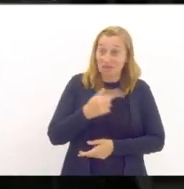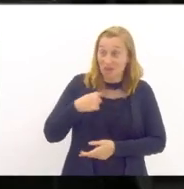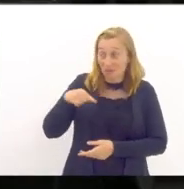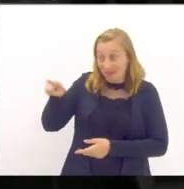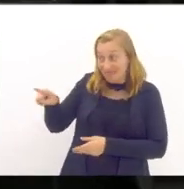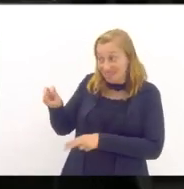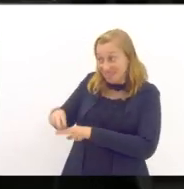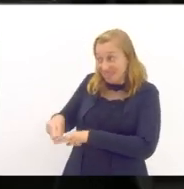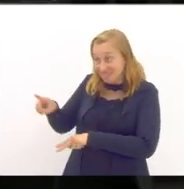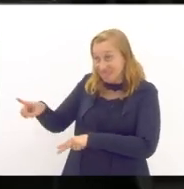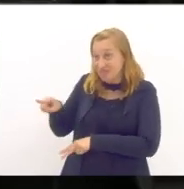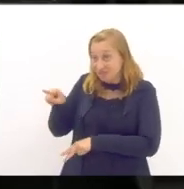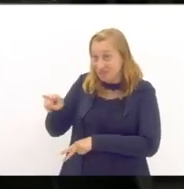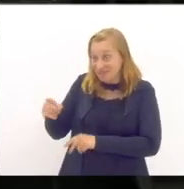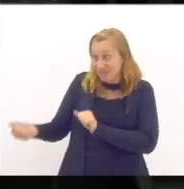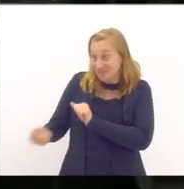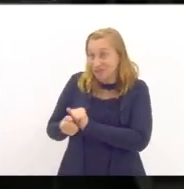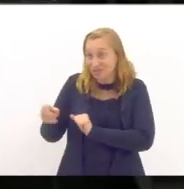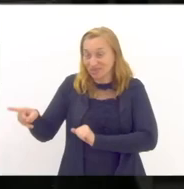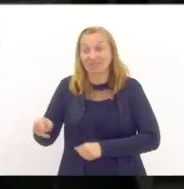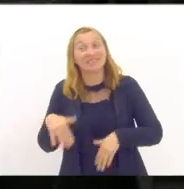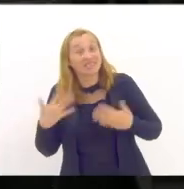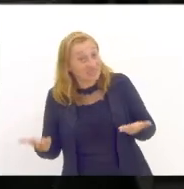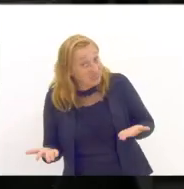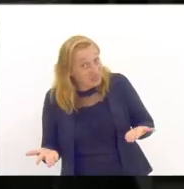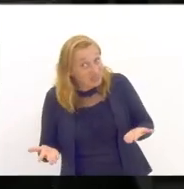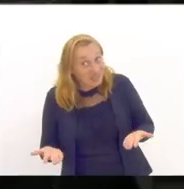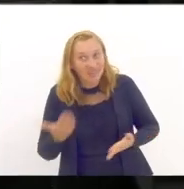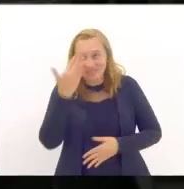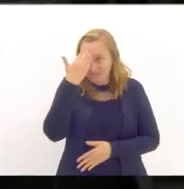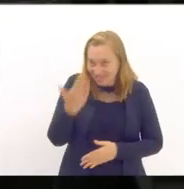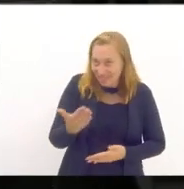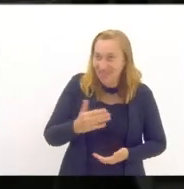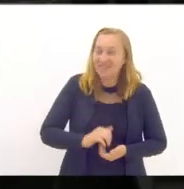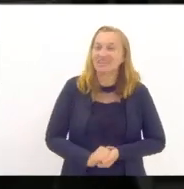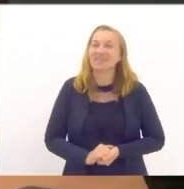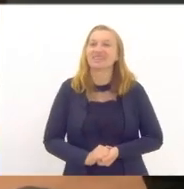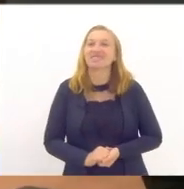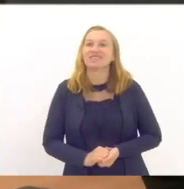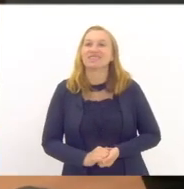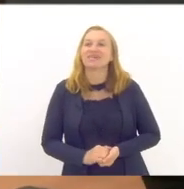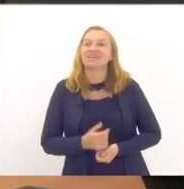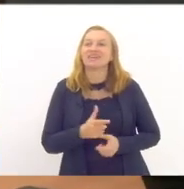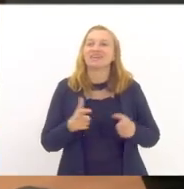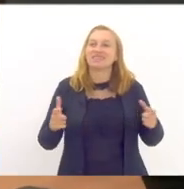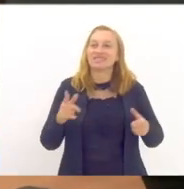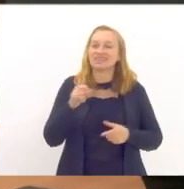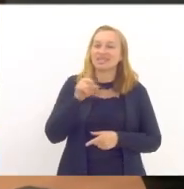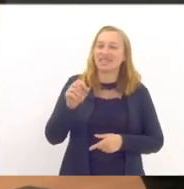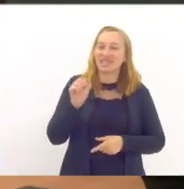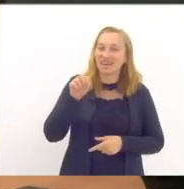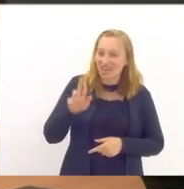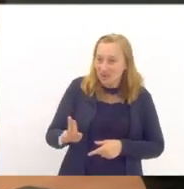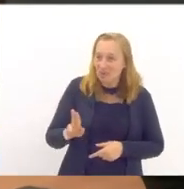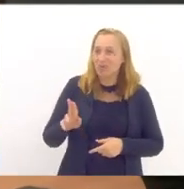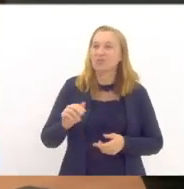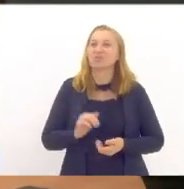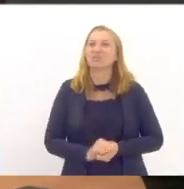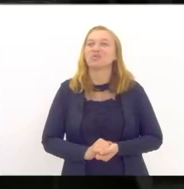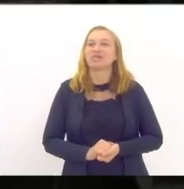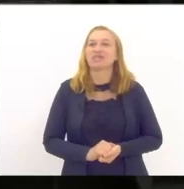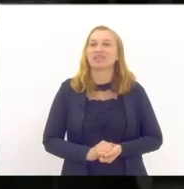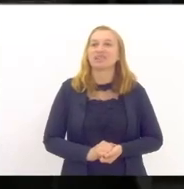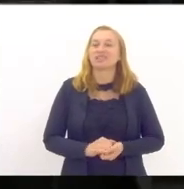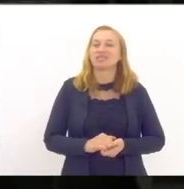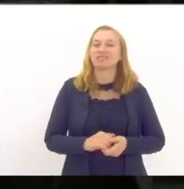ali, você estava do lado. Então, muito obrigado. Grande Zaqueu, que eu acho que é